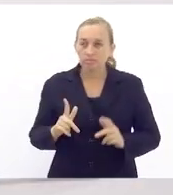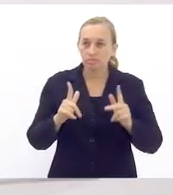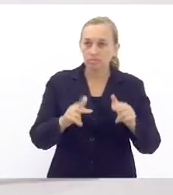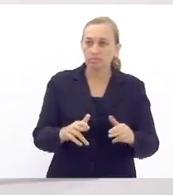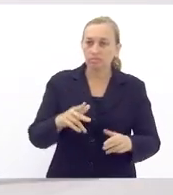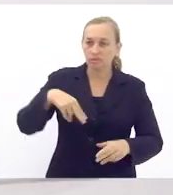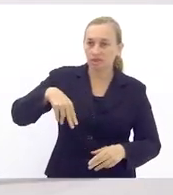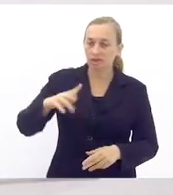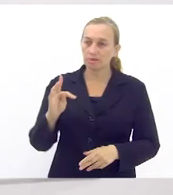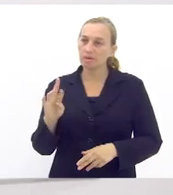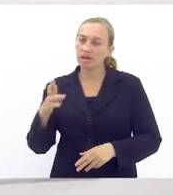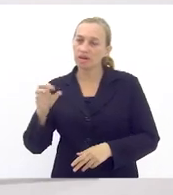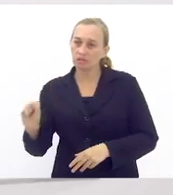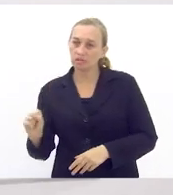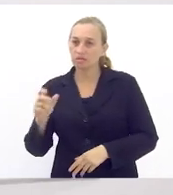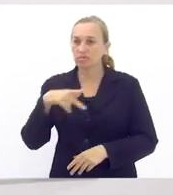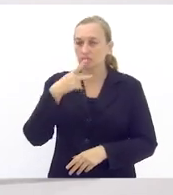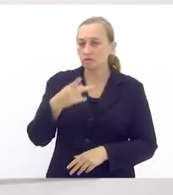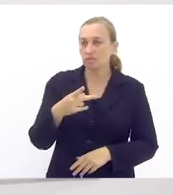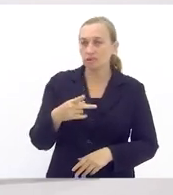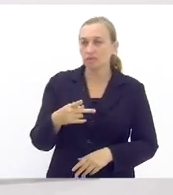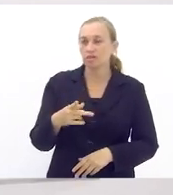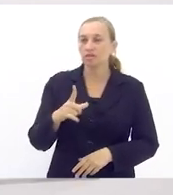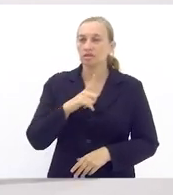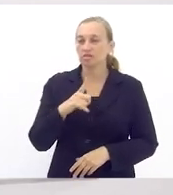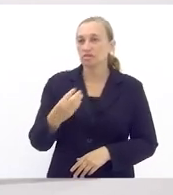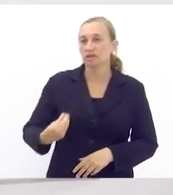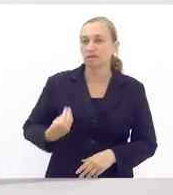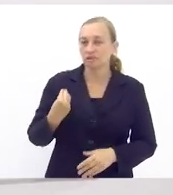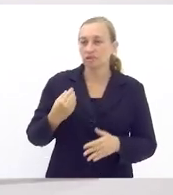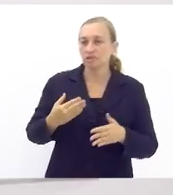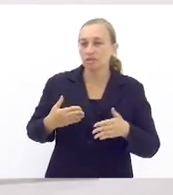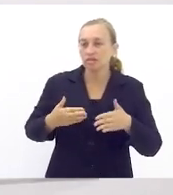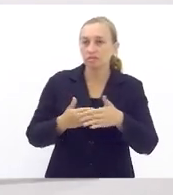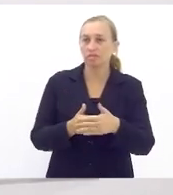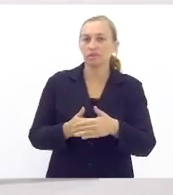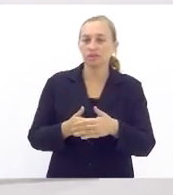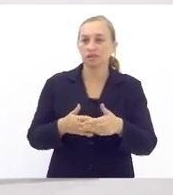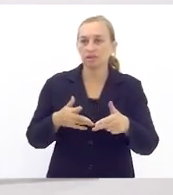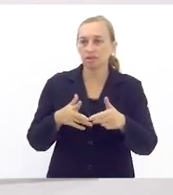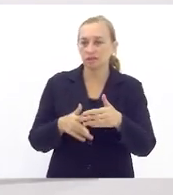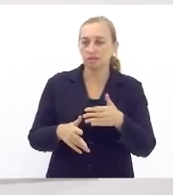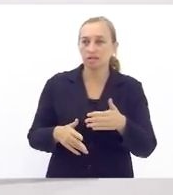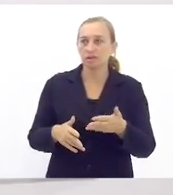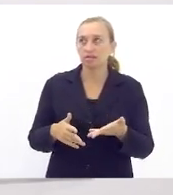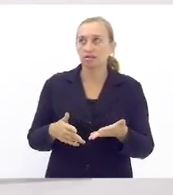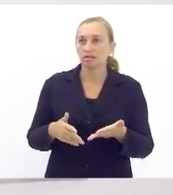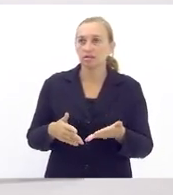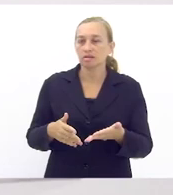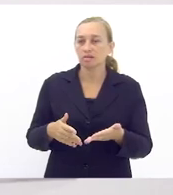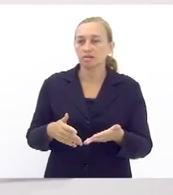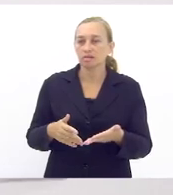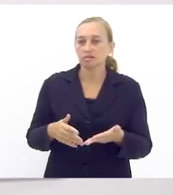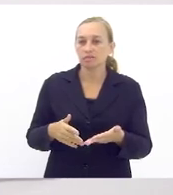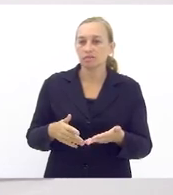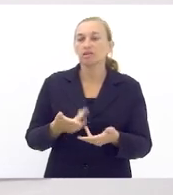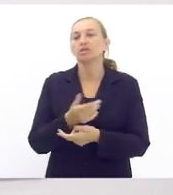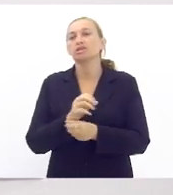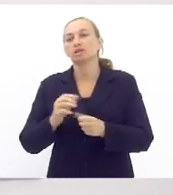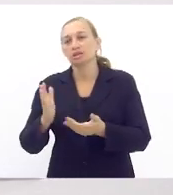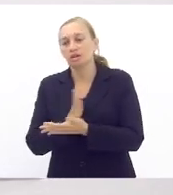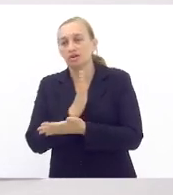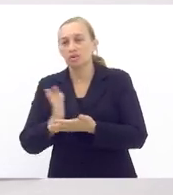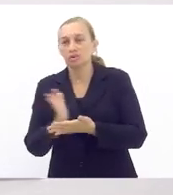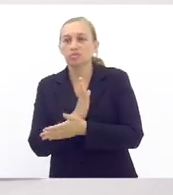Guimarães Rosa colocou por hora tiveram a vida impactada por vezes e por muitas